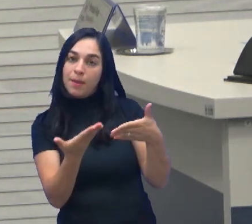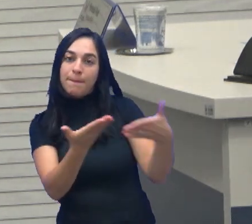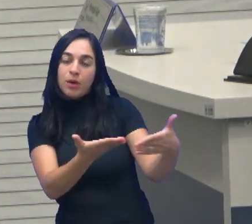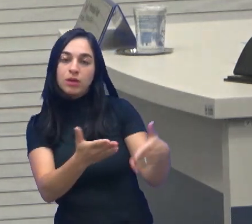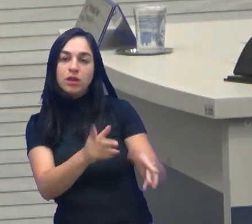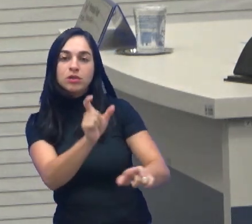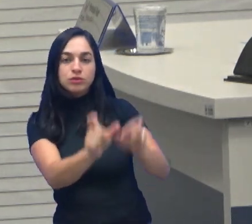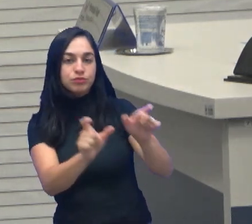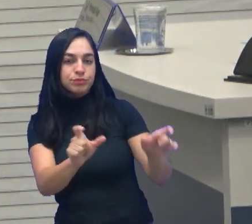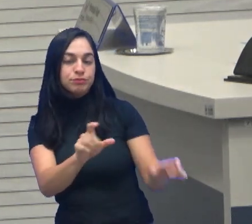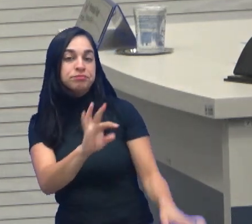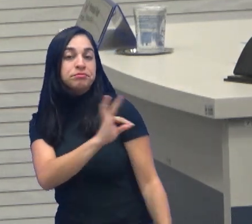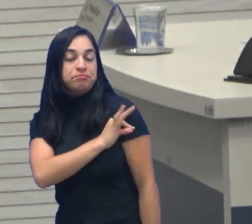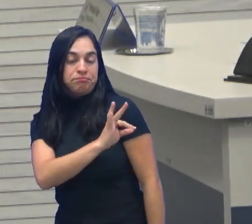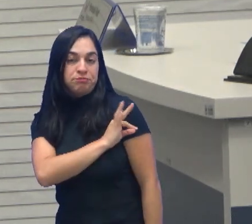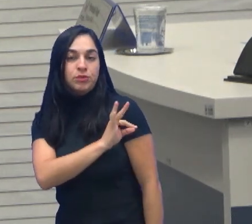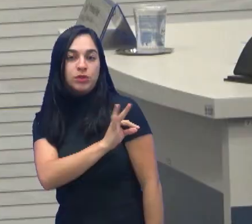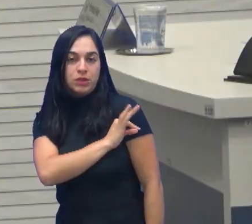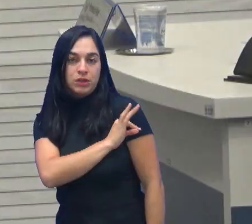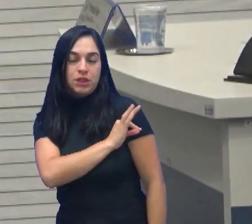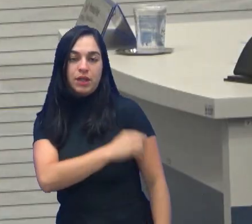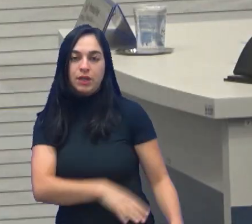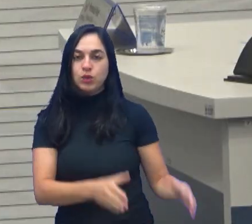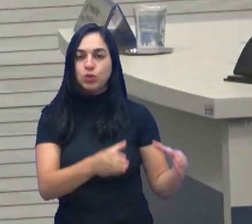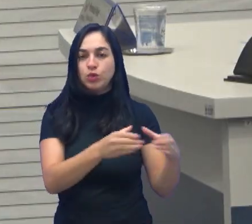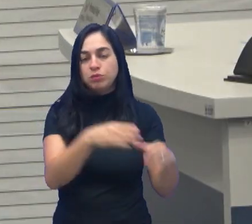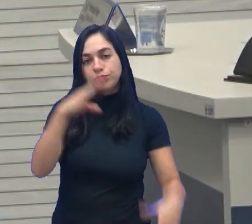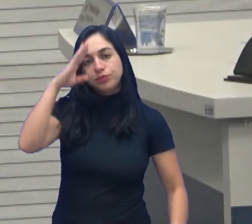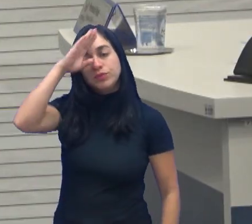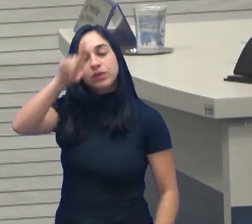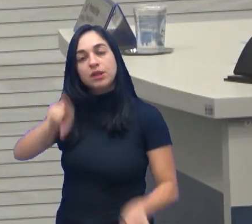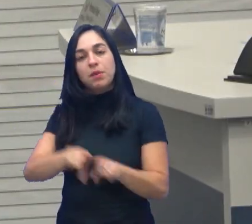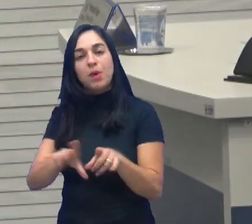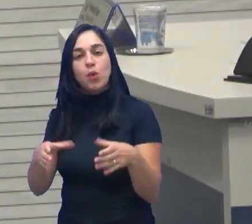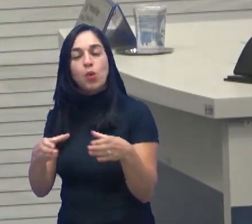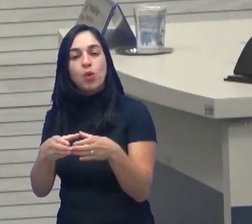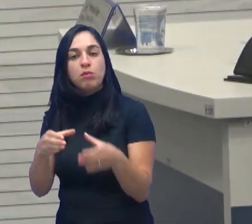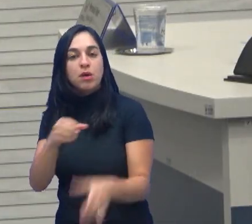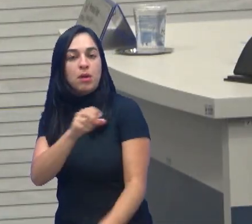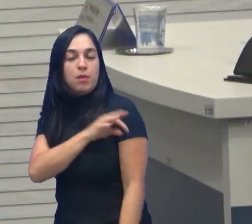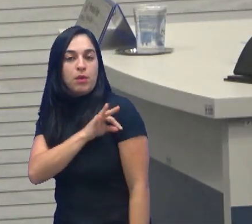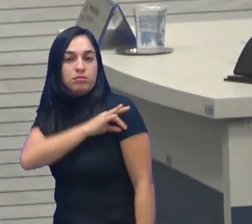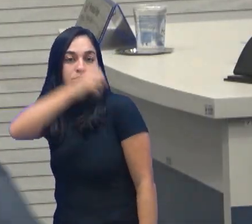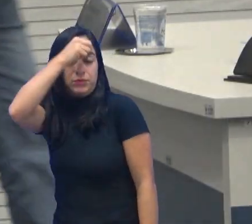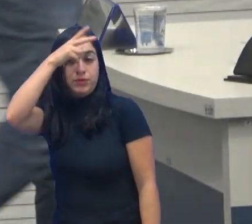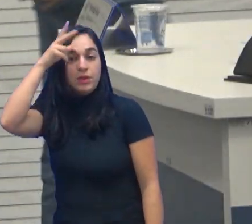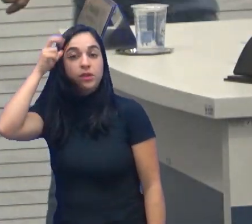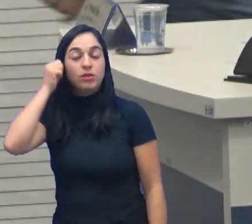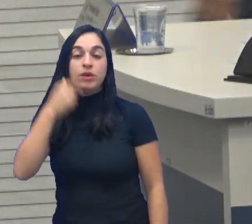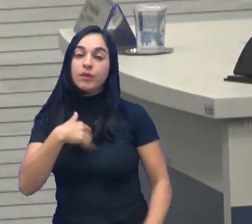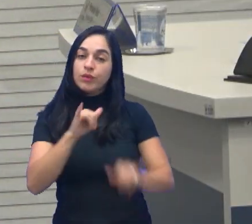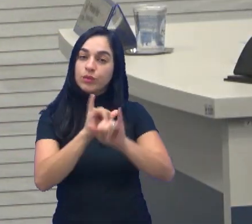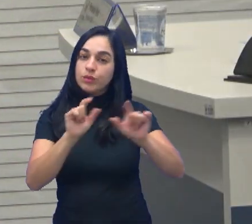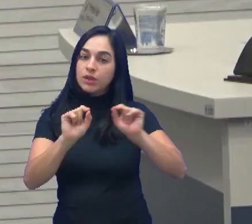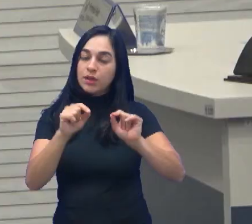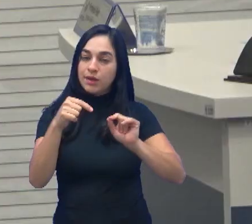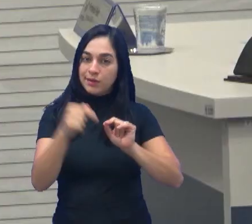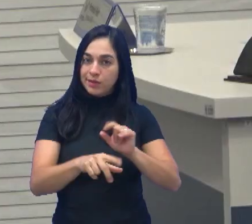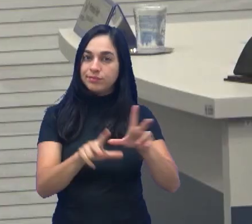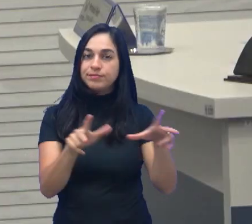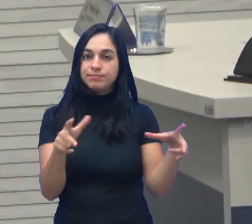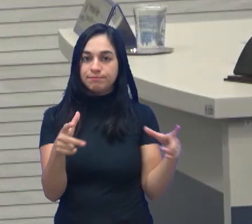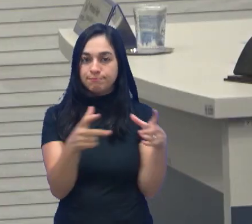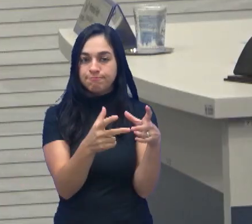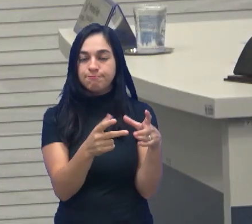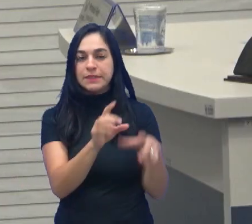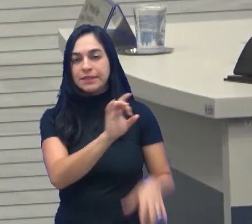tanto da Polícia Militar quanto da GCM. Dizer, vereador, o quanto que essa casa respeita o trabalho das